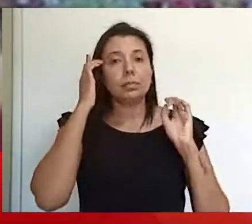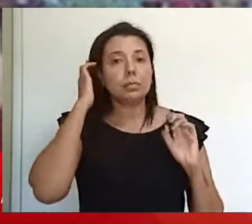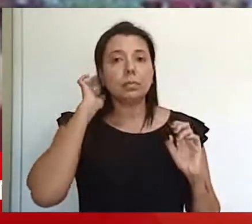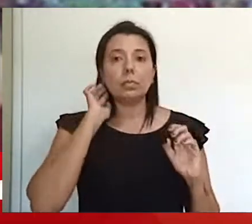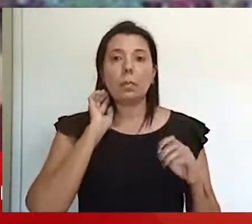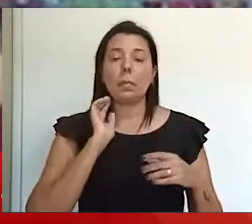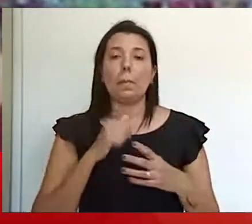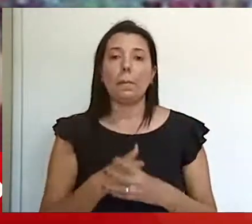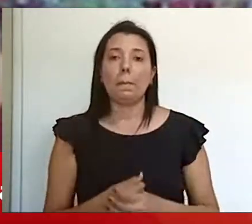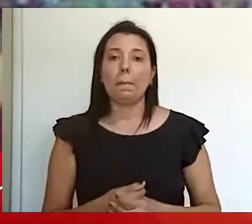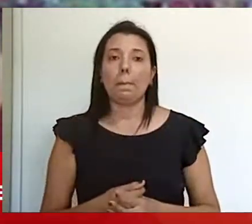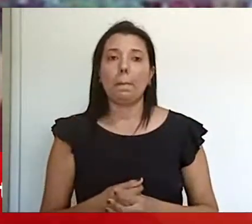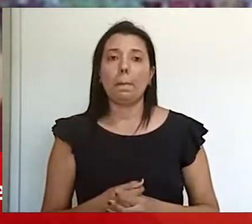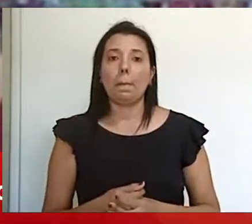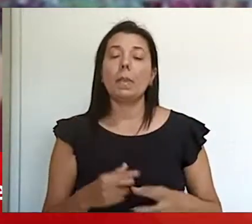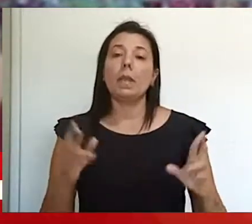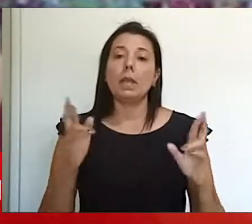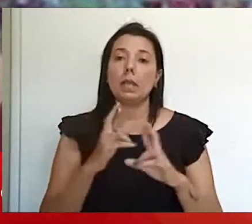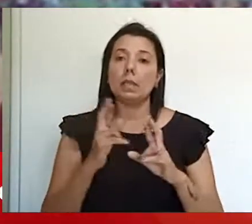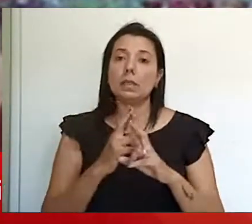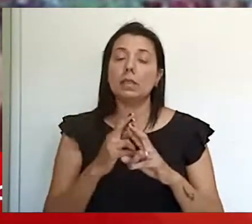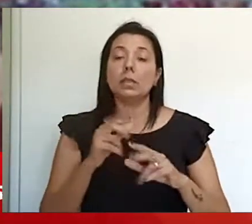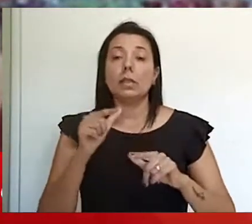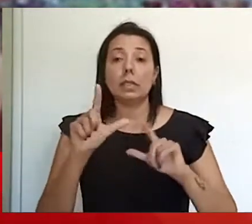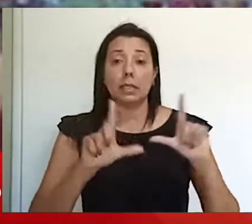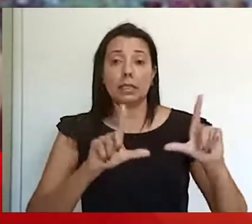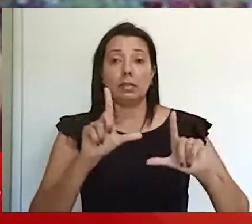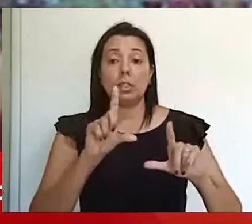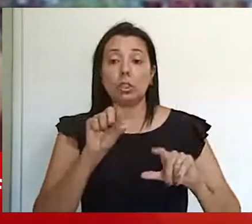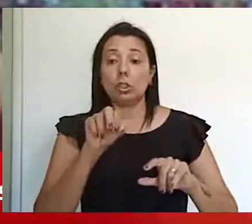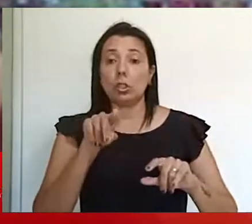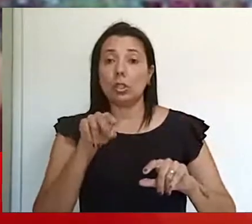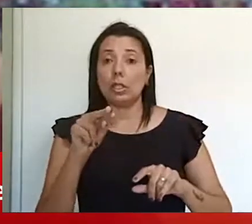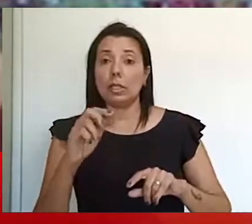através da TV FONEC, que eu vou indicar